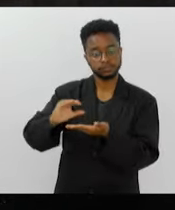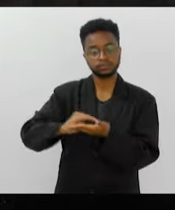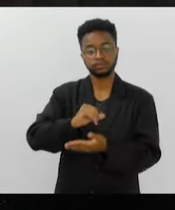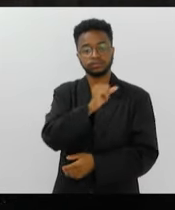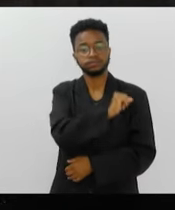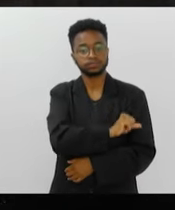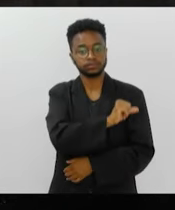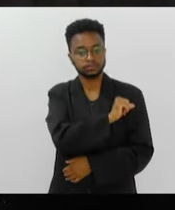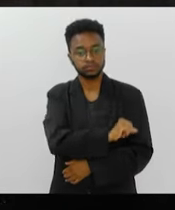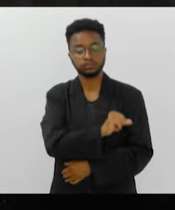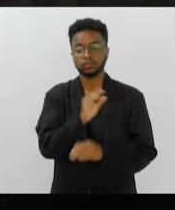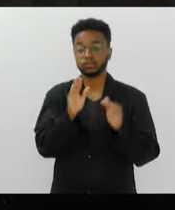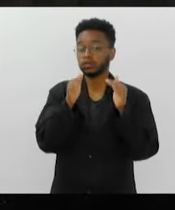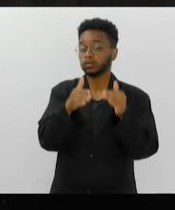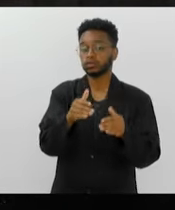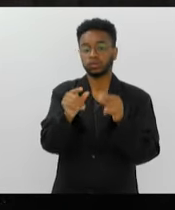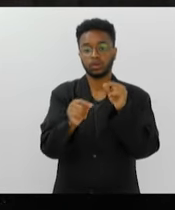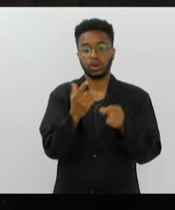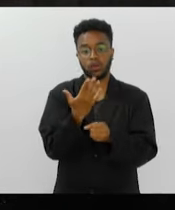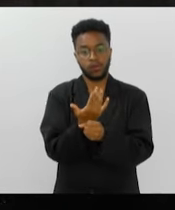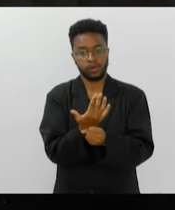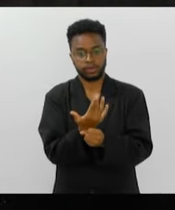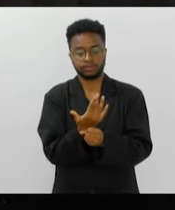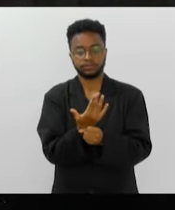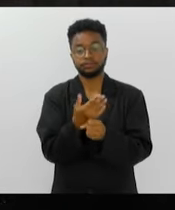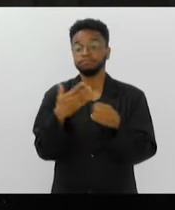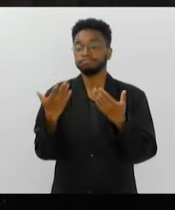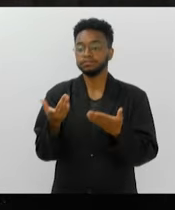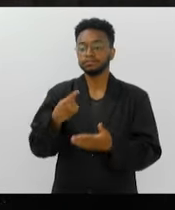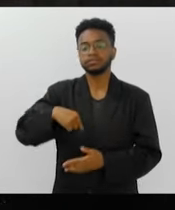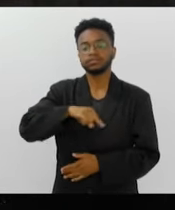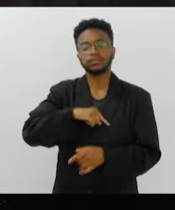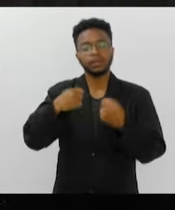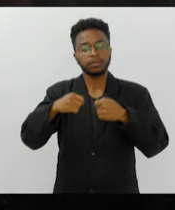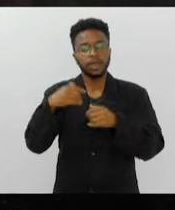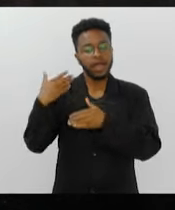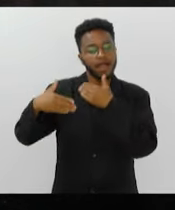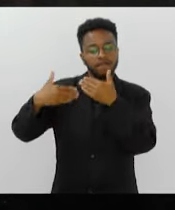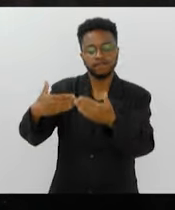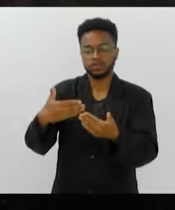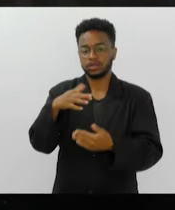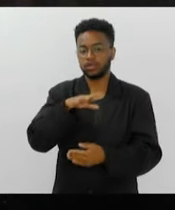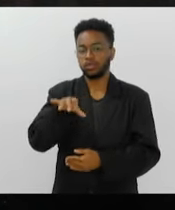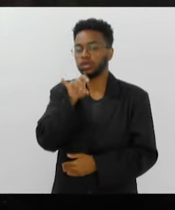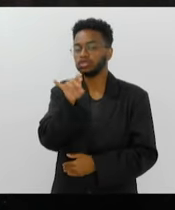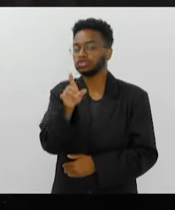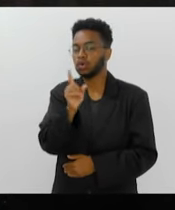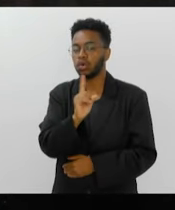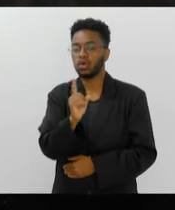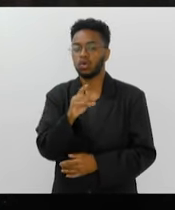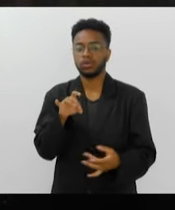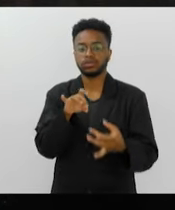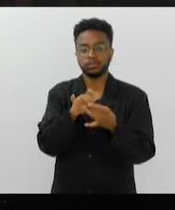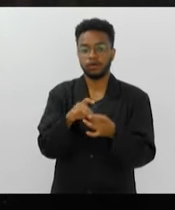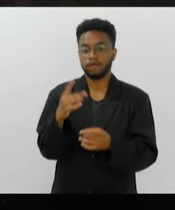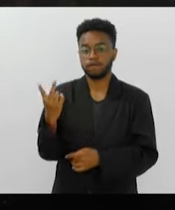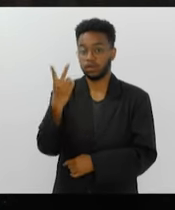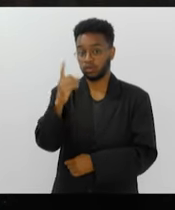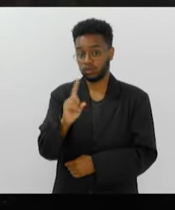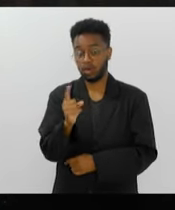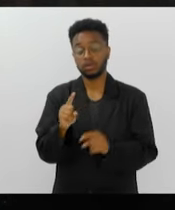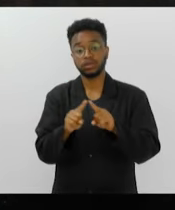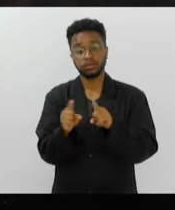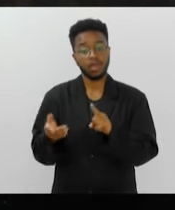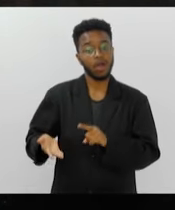Rio de Janeiro direcionados para o erge e que nós possamos avançar não só na revin desses valores nos